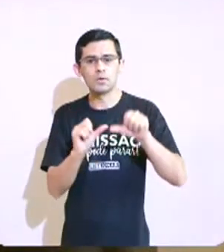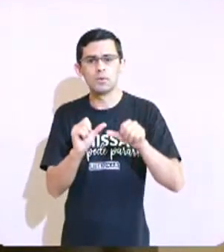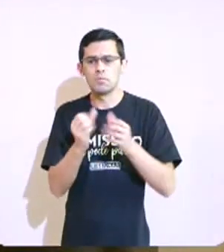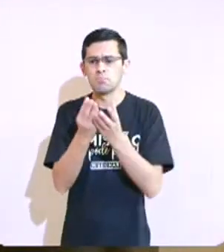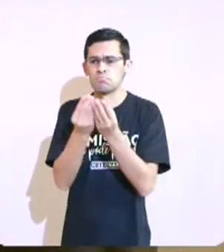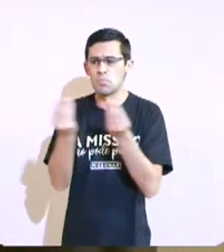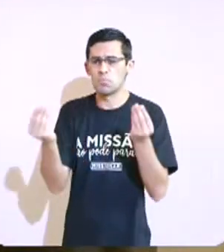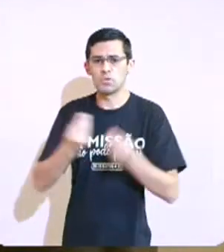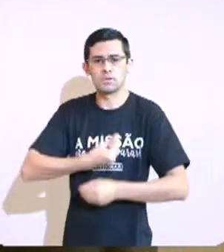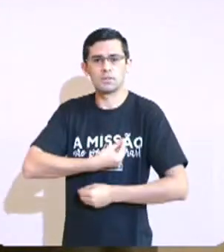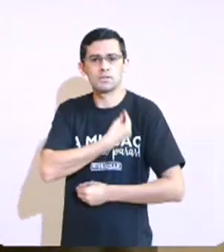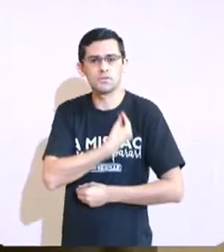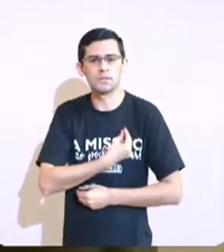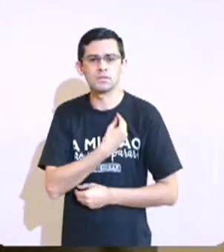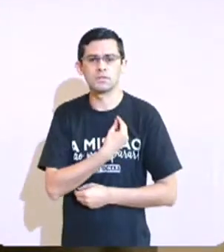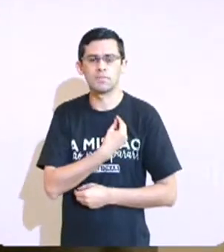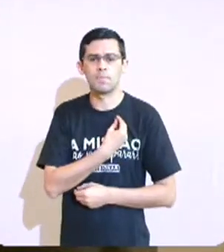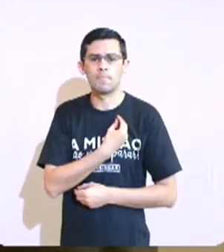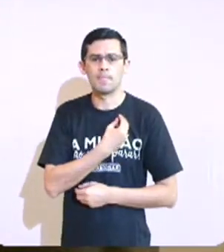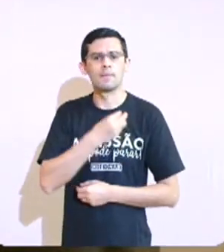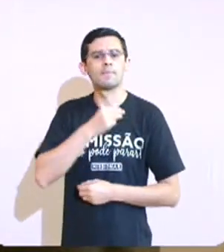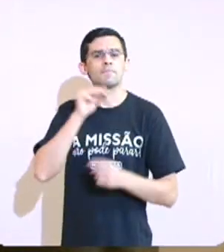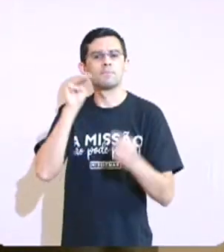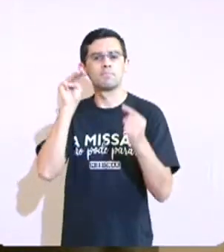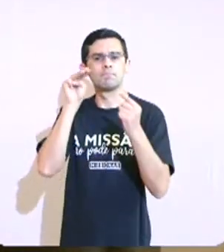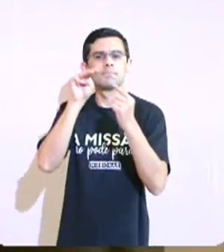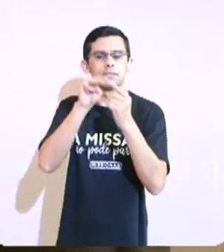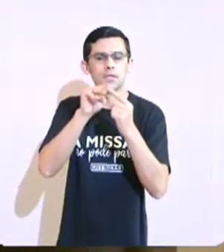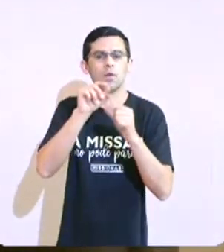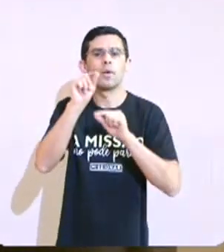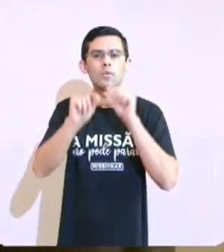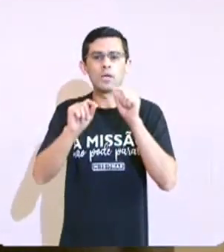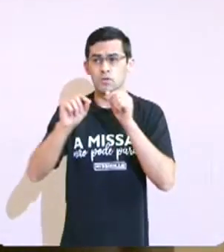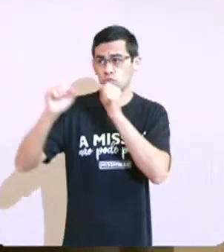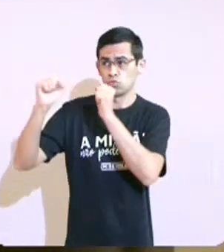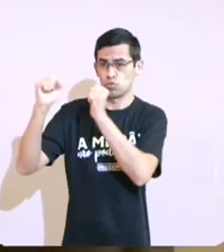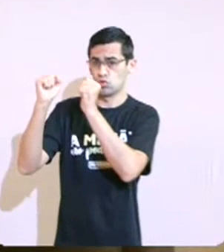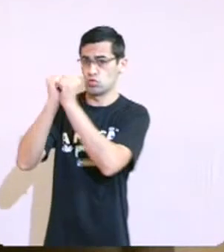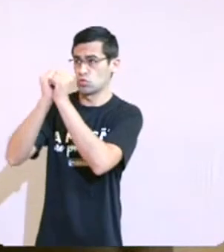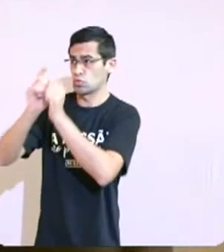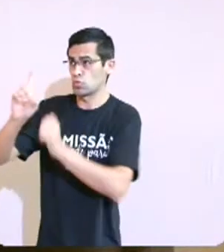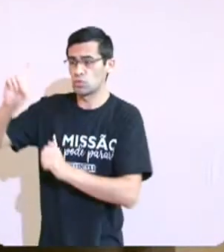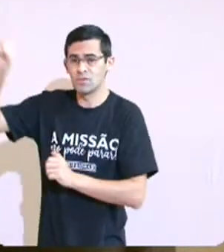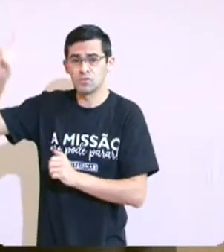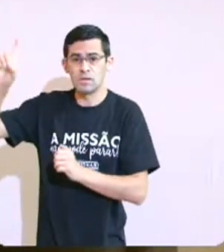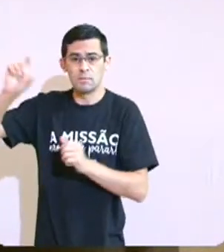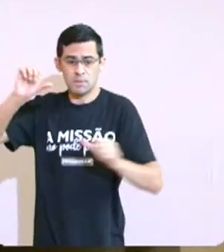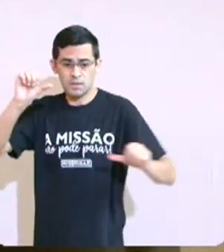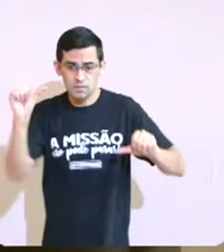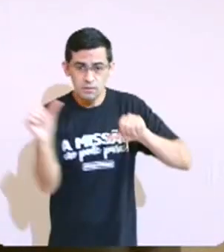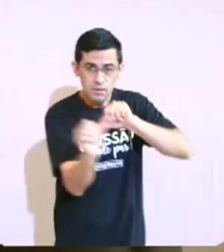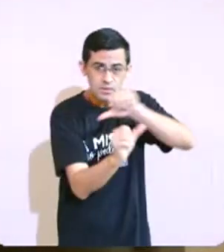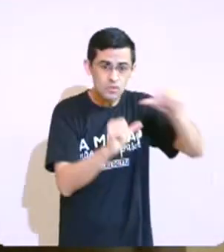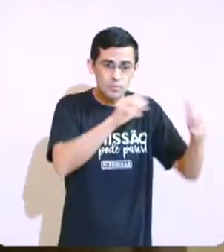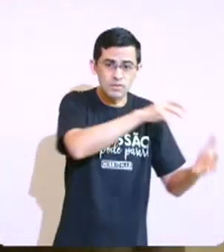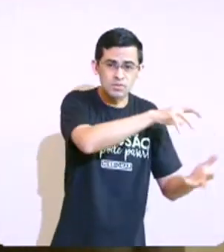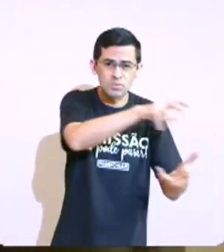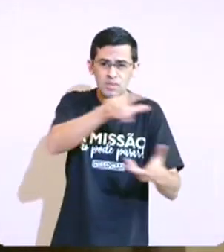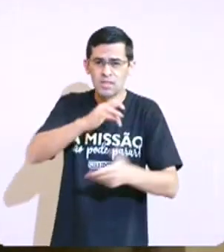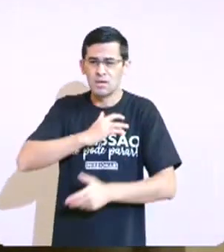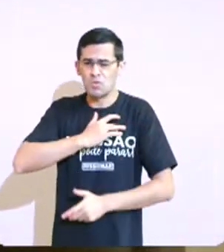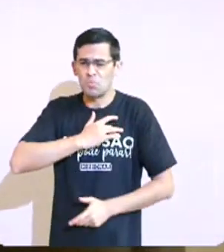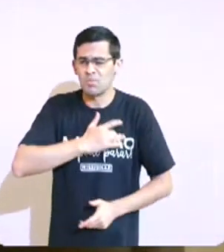vidas. Irmãos e irmãs, missão é isso. É estar com Deus pela transformação do mundo. É por paixão